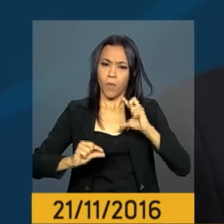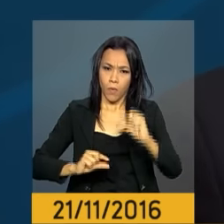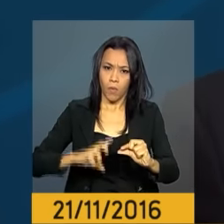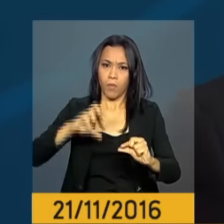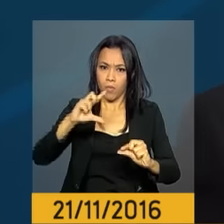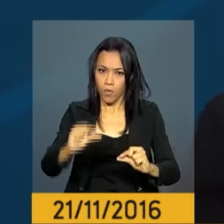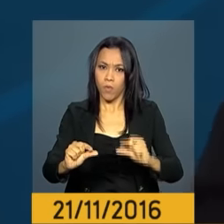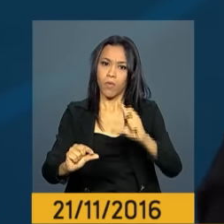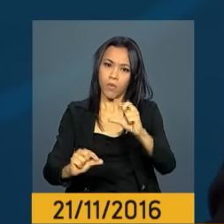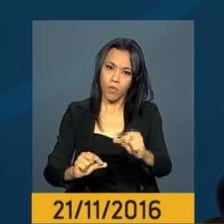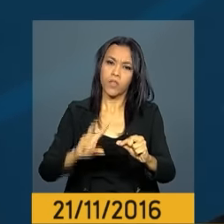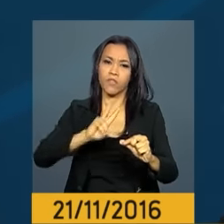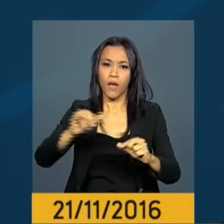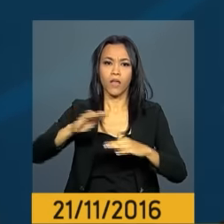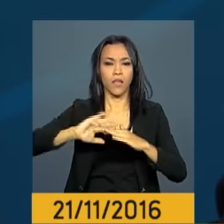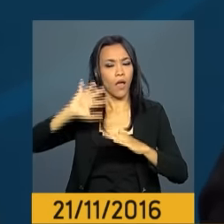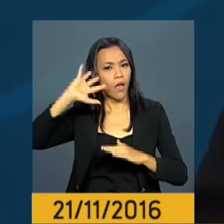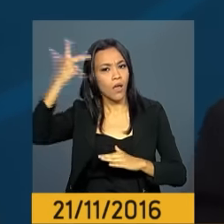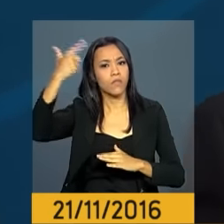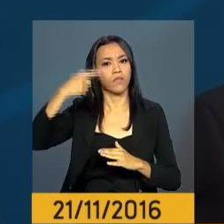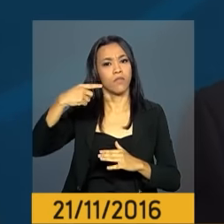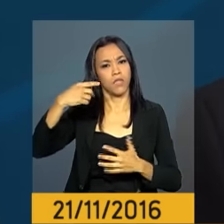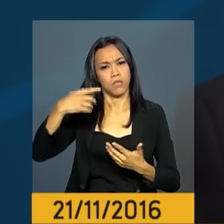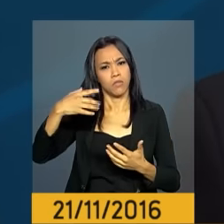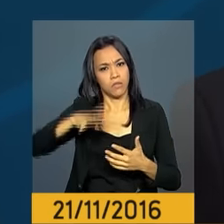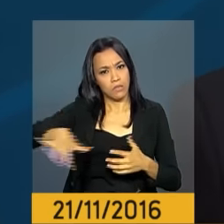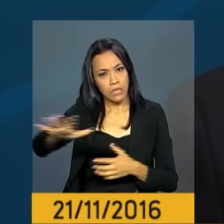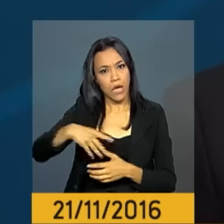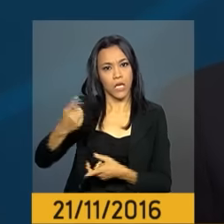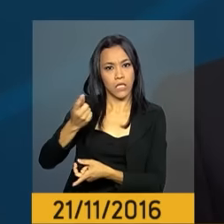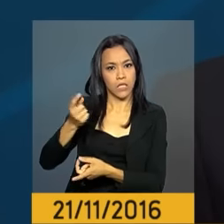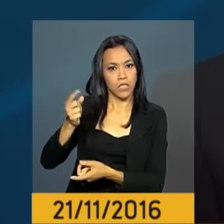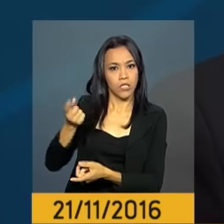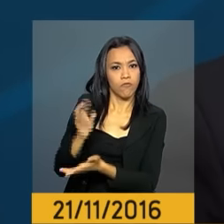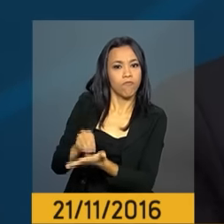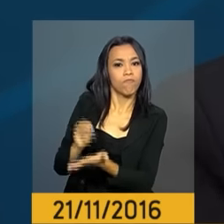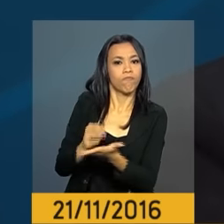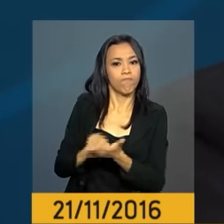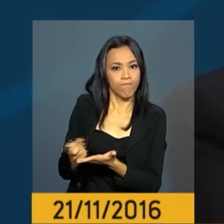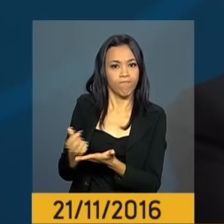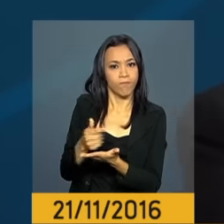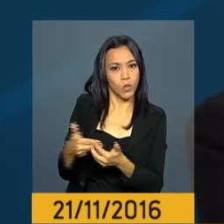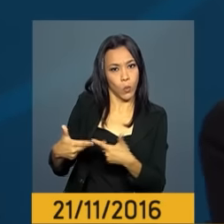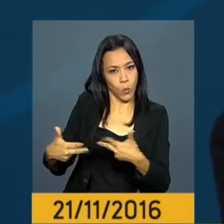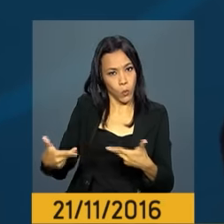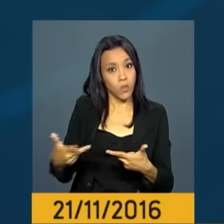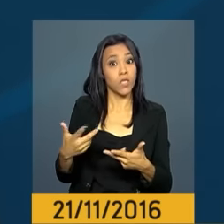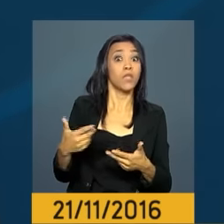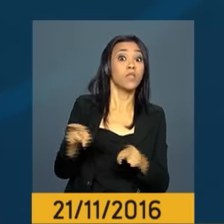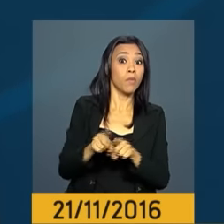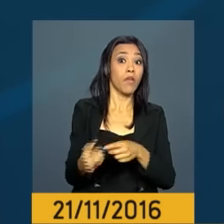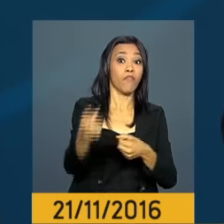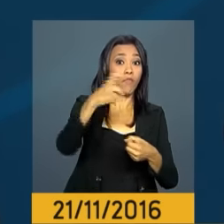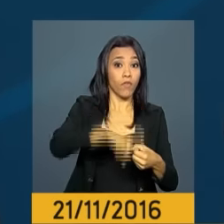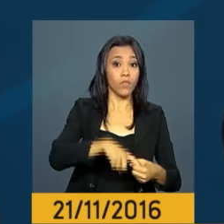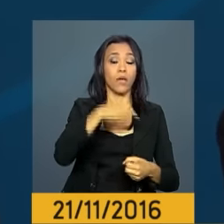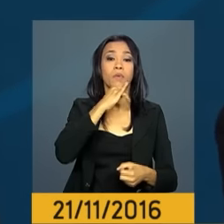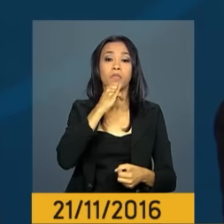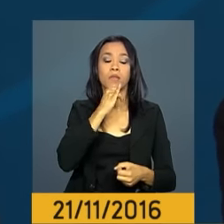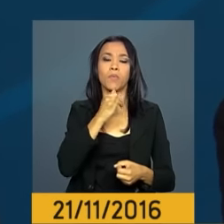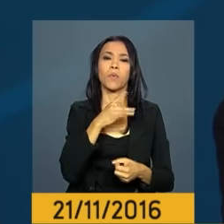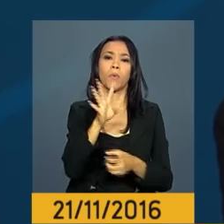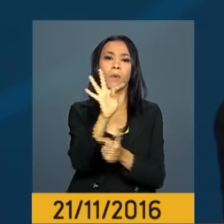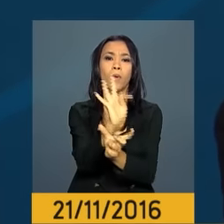dificuldades todas que temos de natureza financeira, nós vamos retomar também grandes obras, como, por exemplo, a